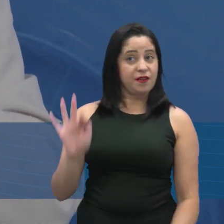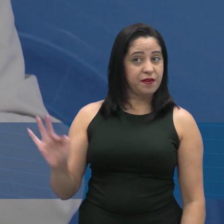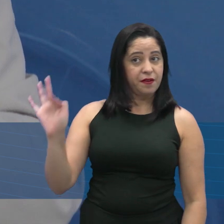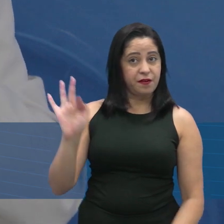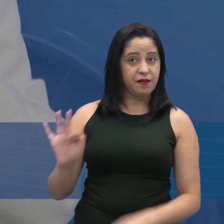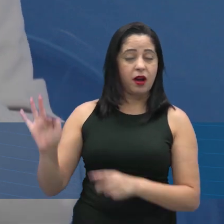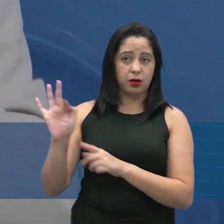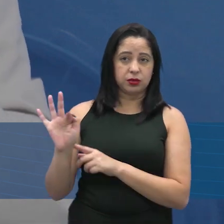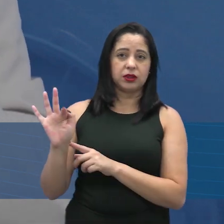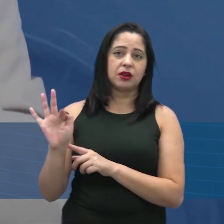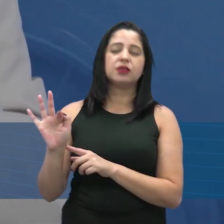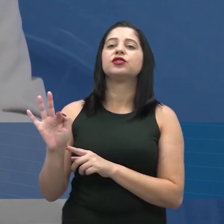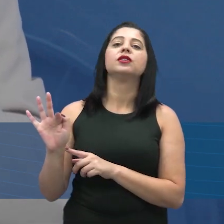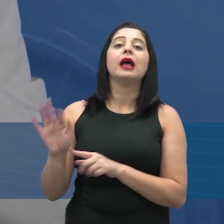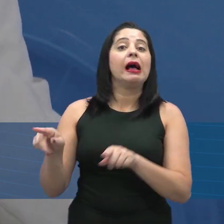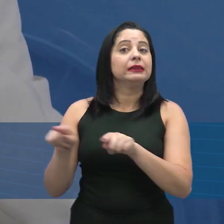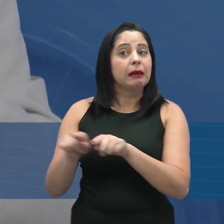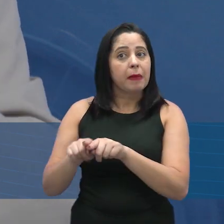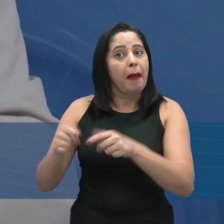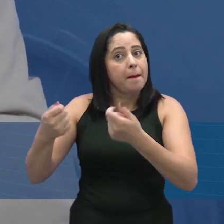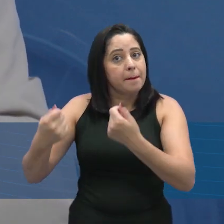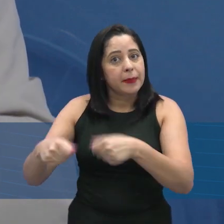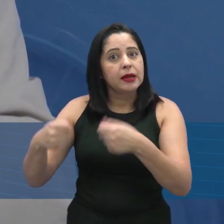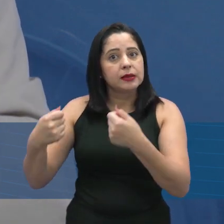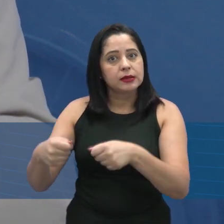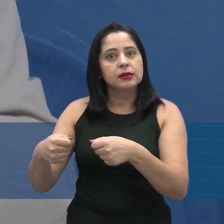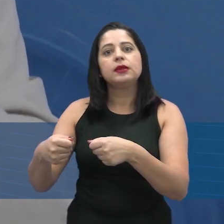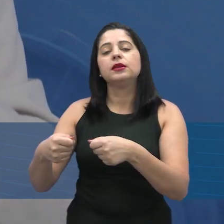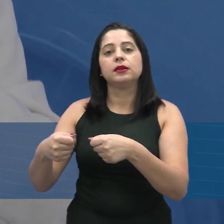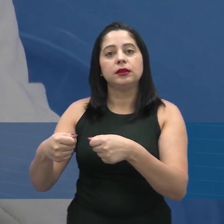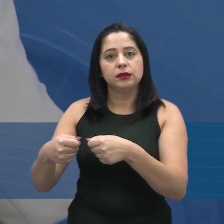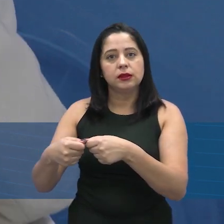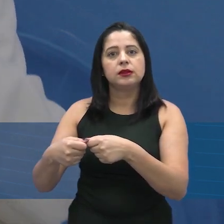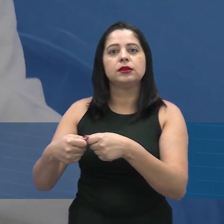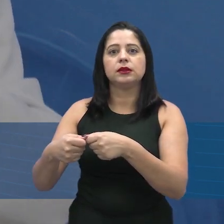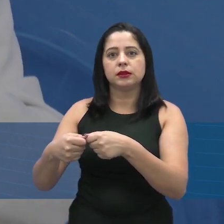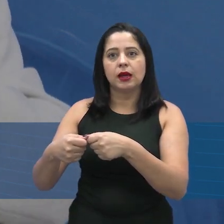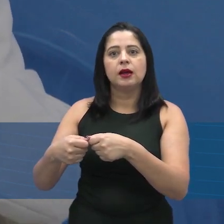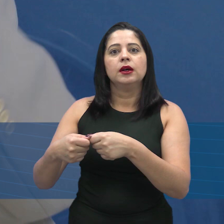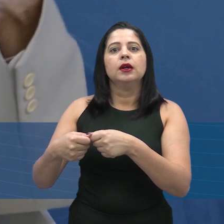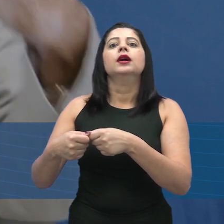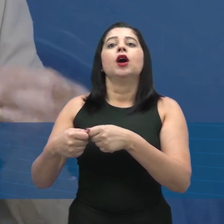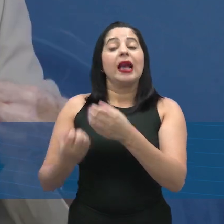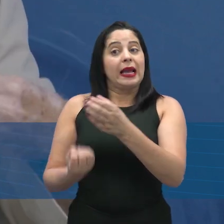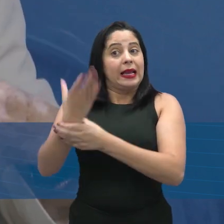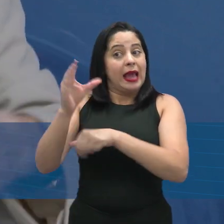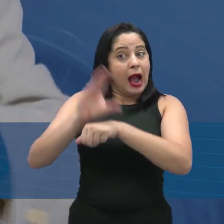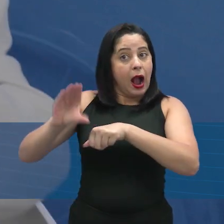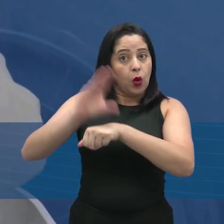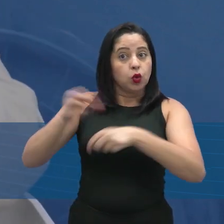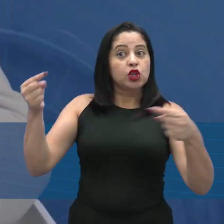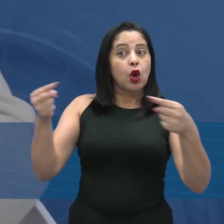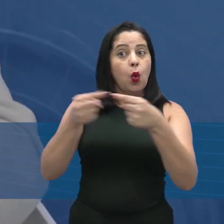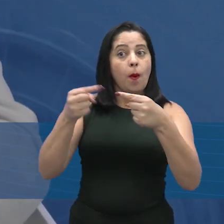nesse sentido também, ela tem que buscar hoje uma formação mais compatível, não só com o mercado, mas